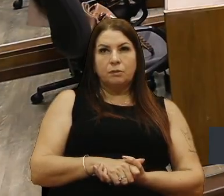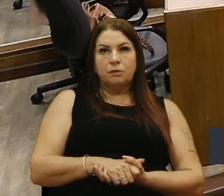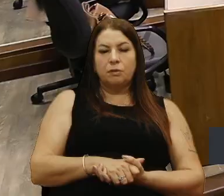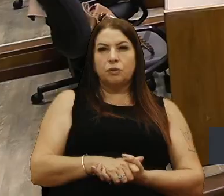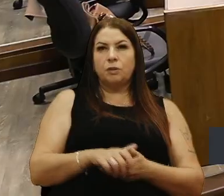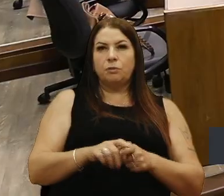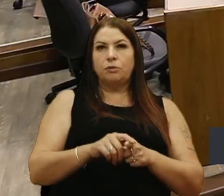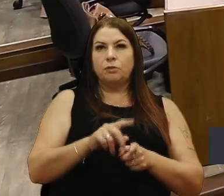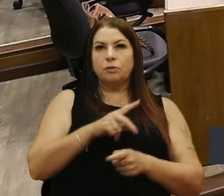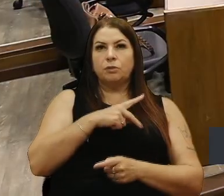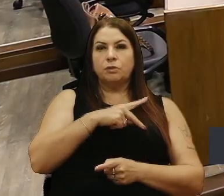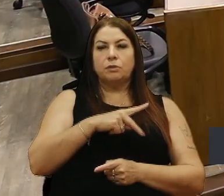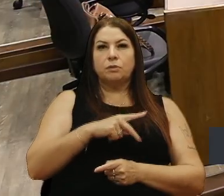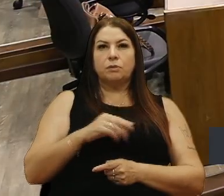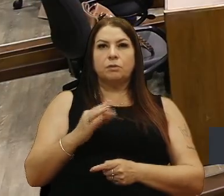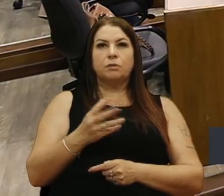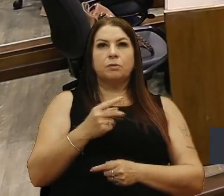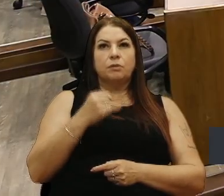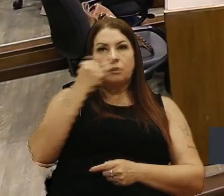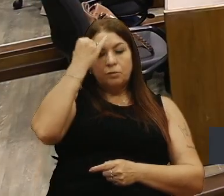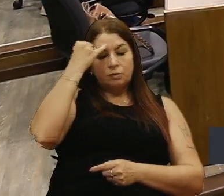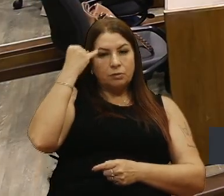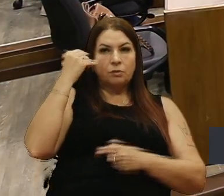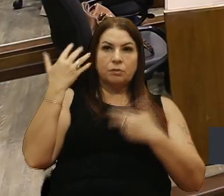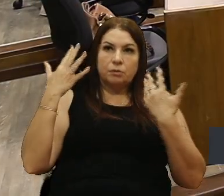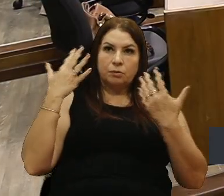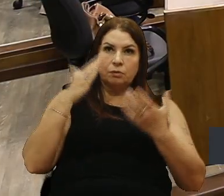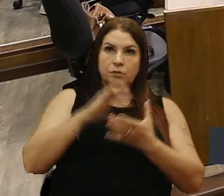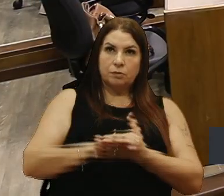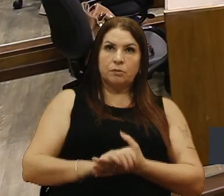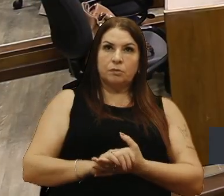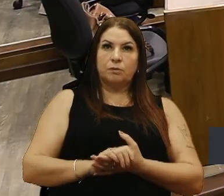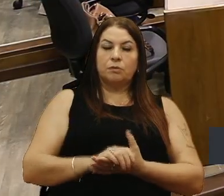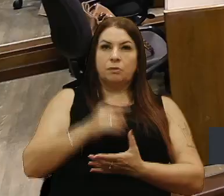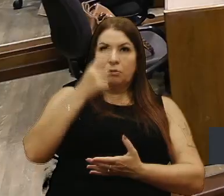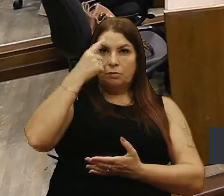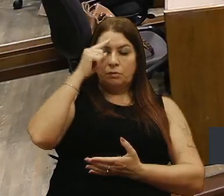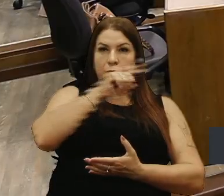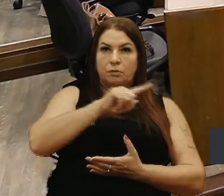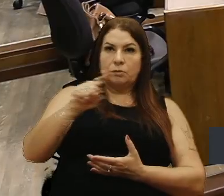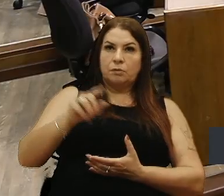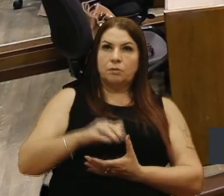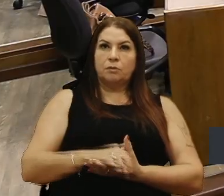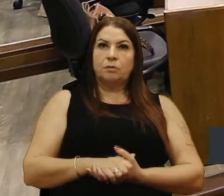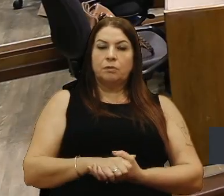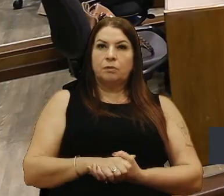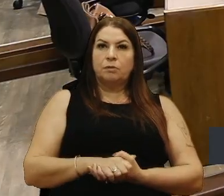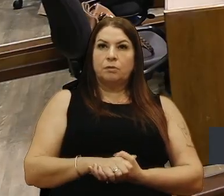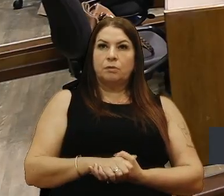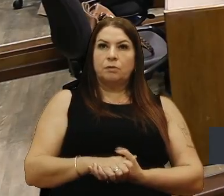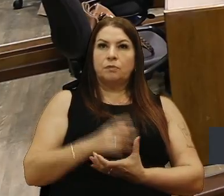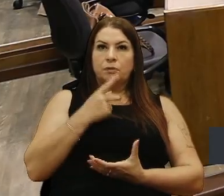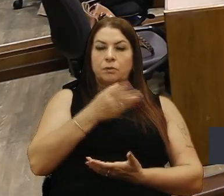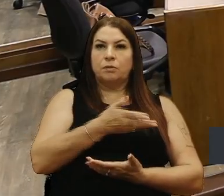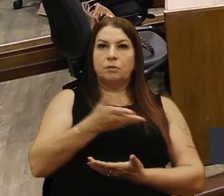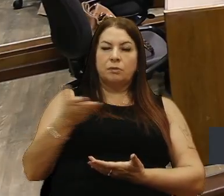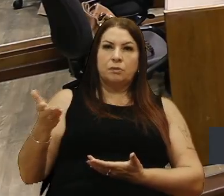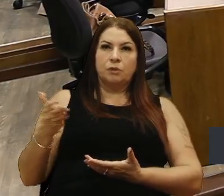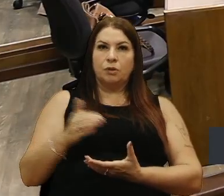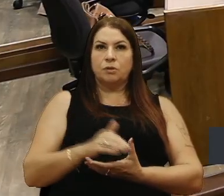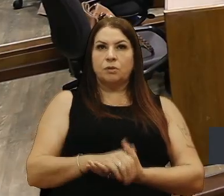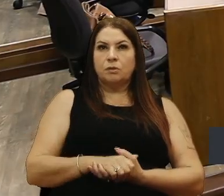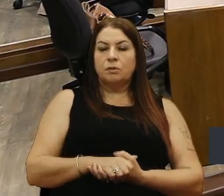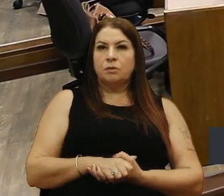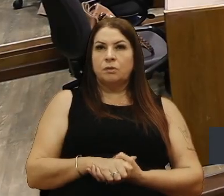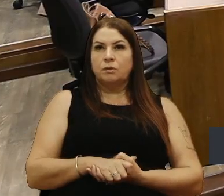Obrigado, presidente. Vereador Zé D'Ambrosio, parabéns por essa iniciativa. Quero dizer a todos